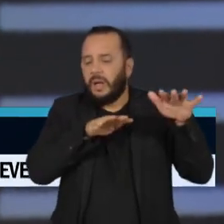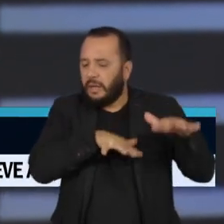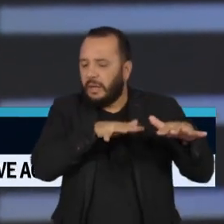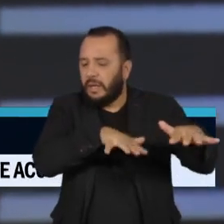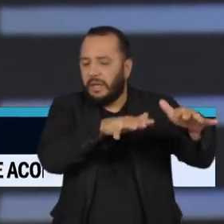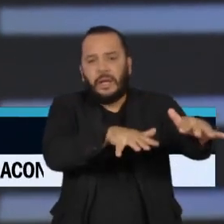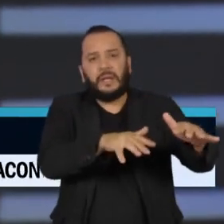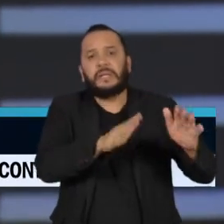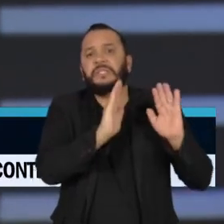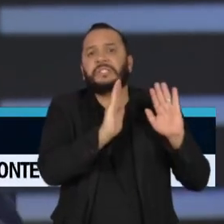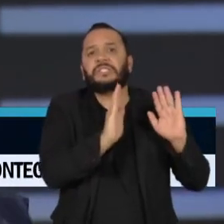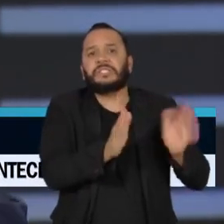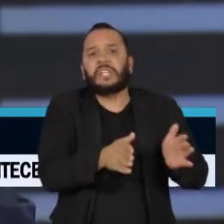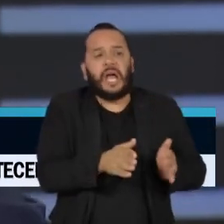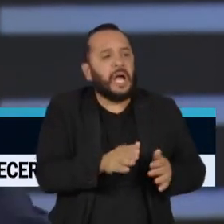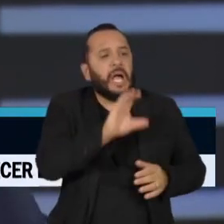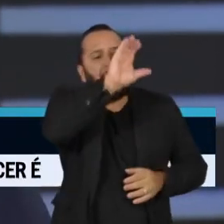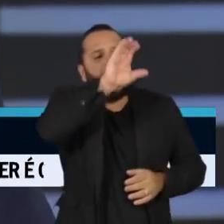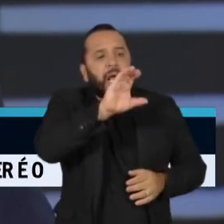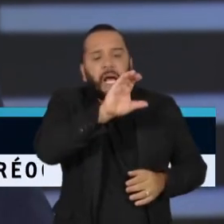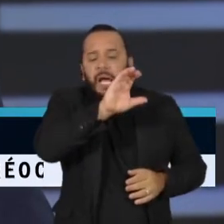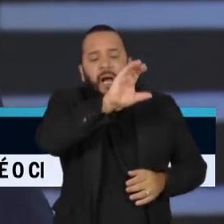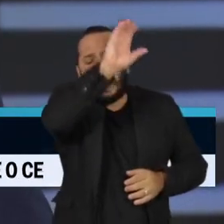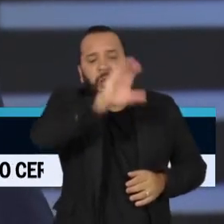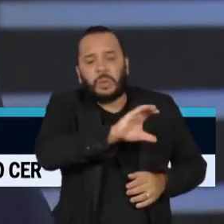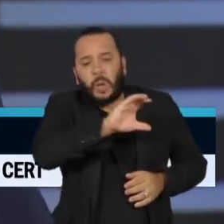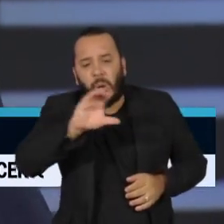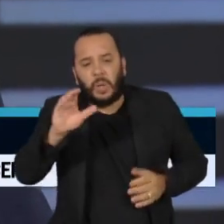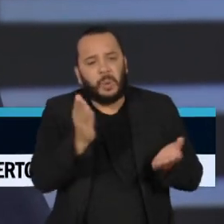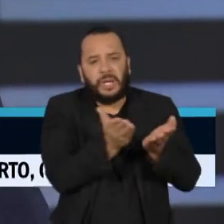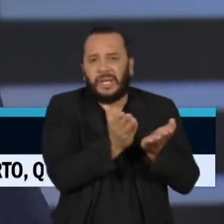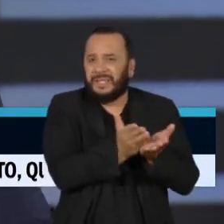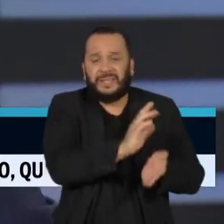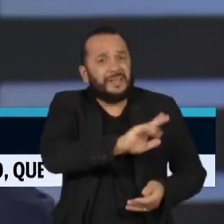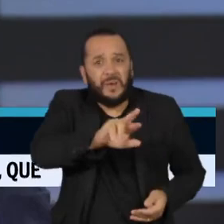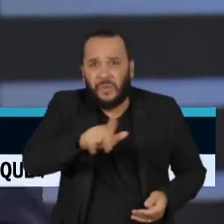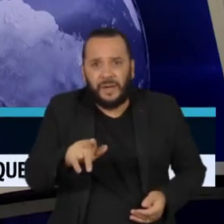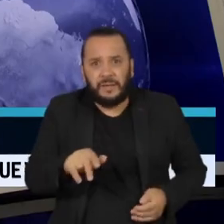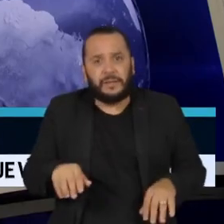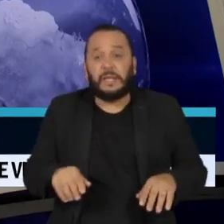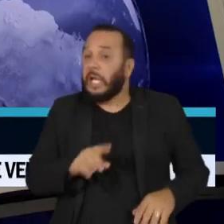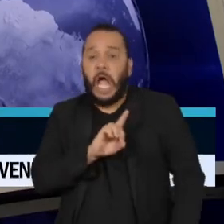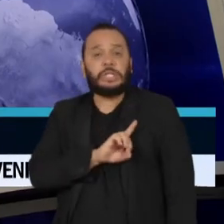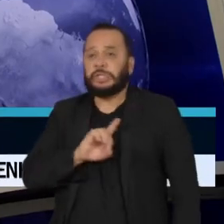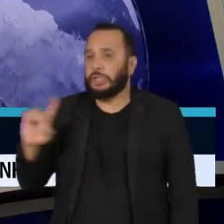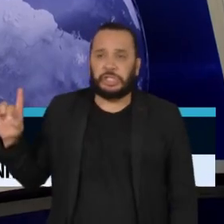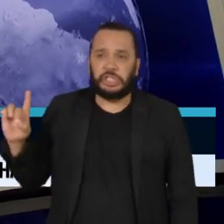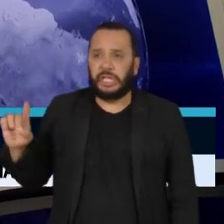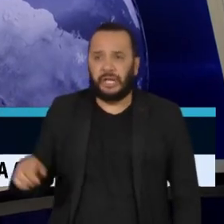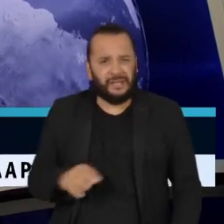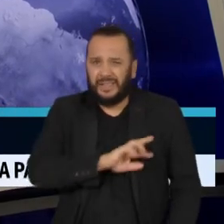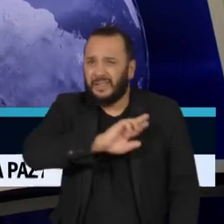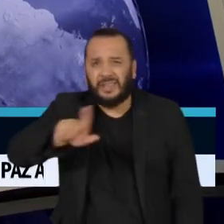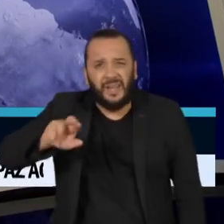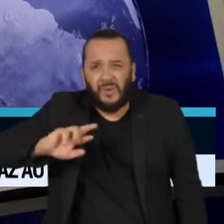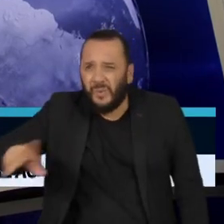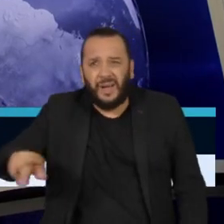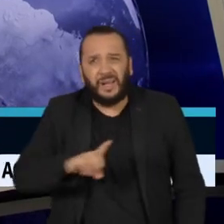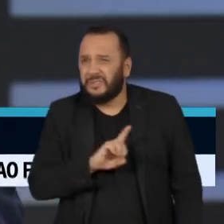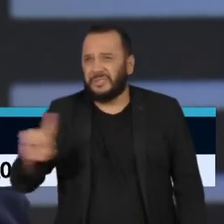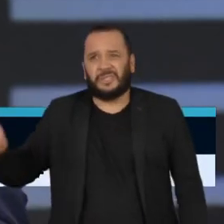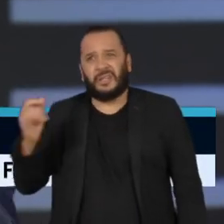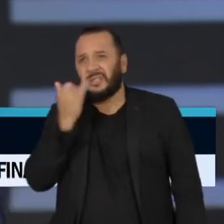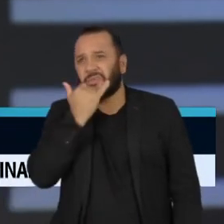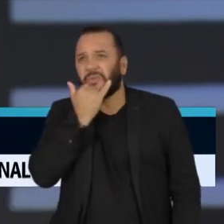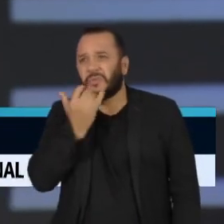ao ser Adão de bem nada disso Isso não é direita também é bom lembrar isso não tem nada a ver no sentido clássico europeu né